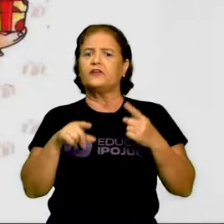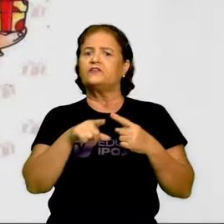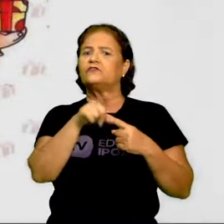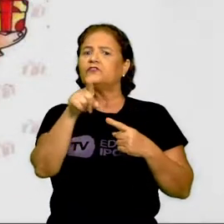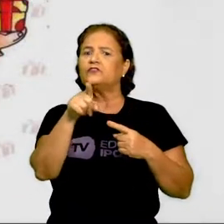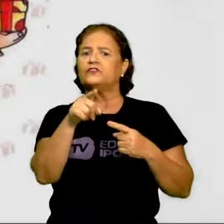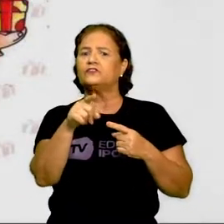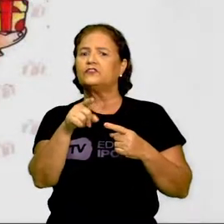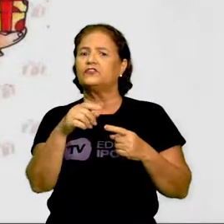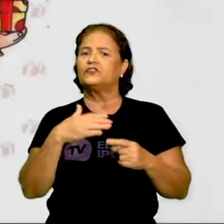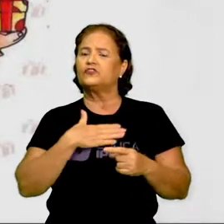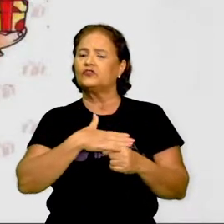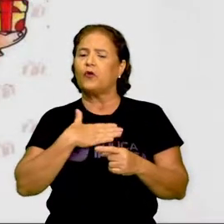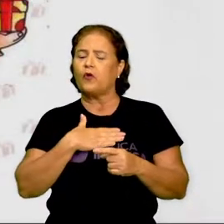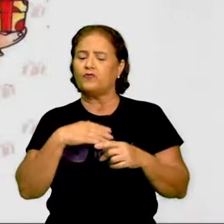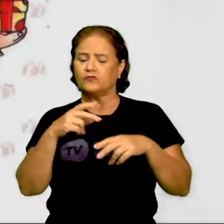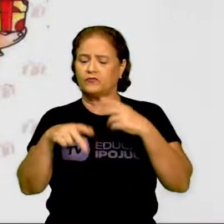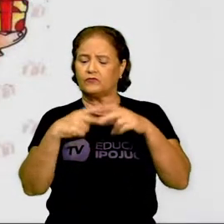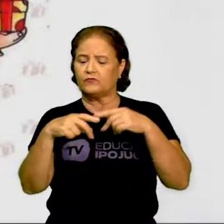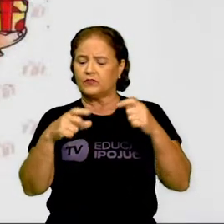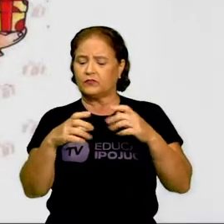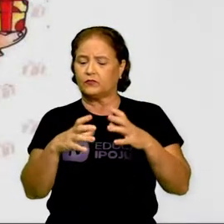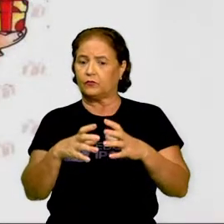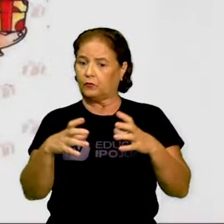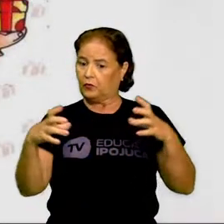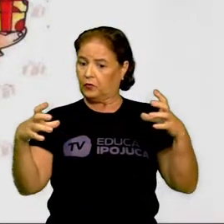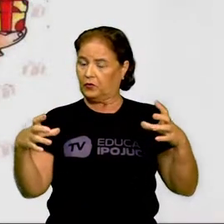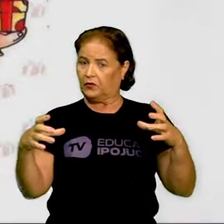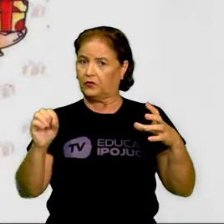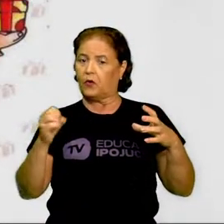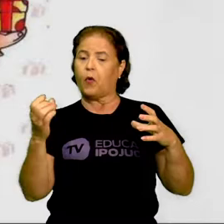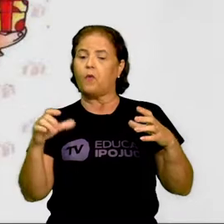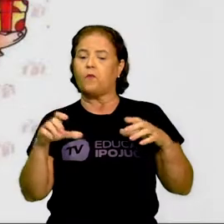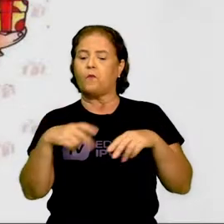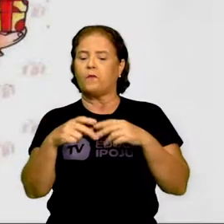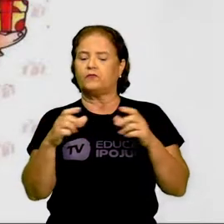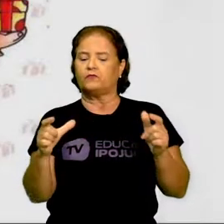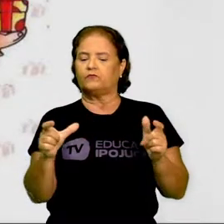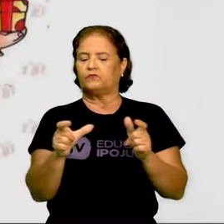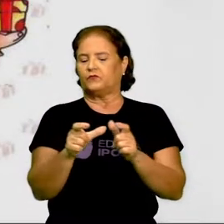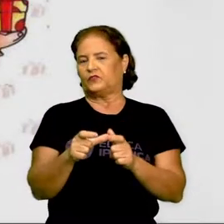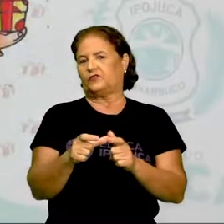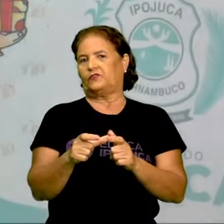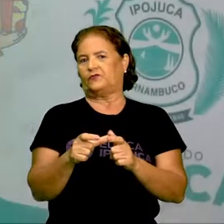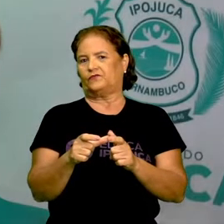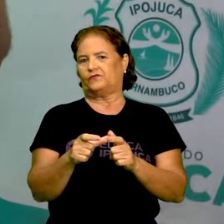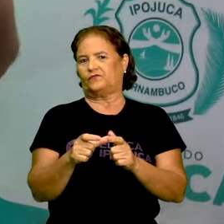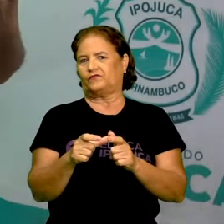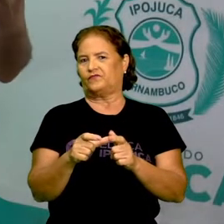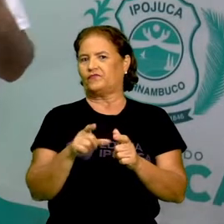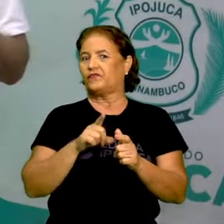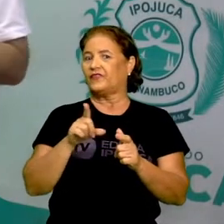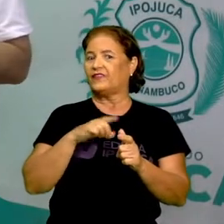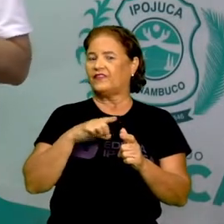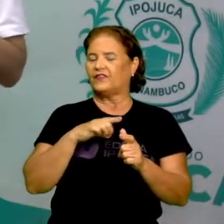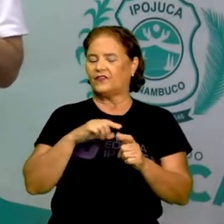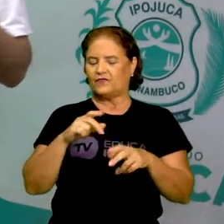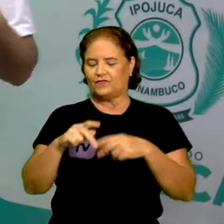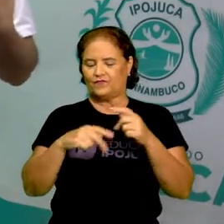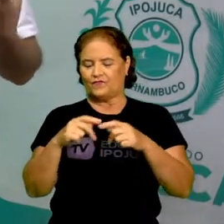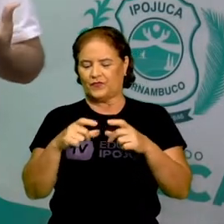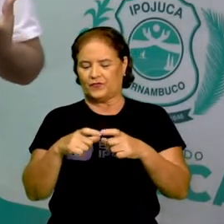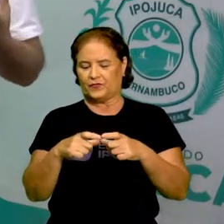presentes pequeno? Muito bem, ó, aqui nós temos um presente grande, né, que